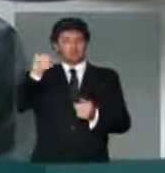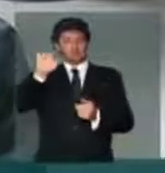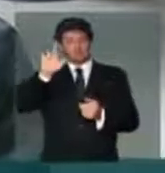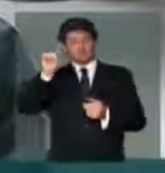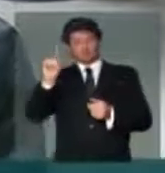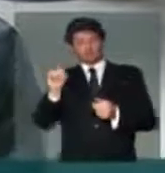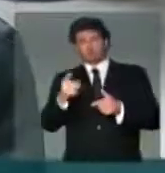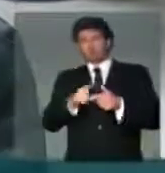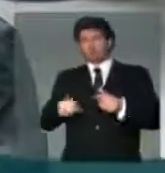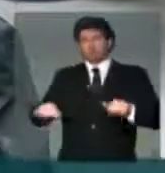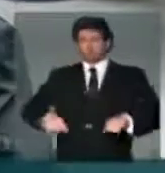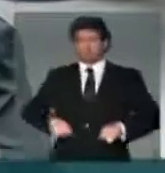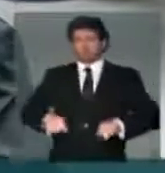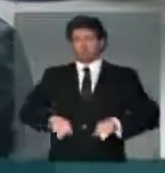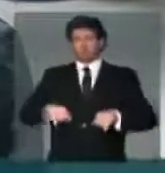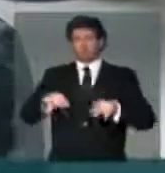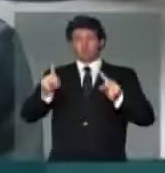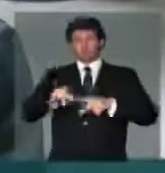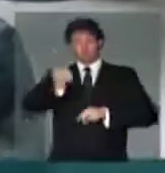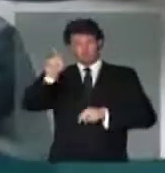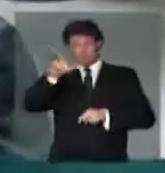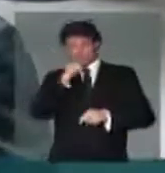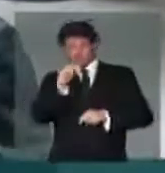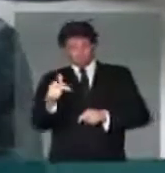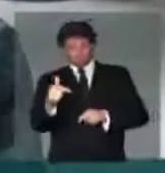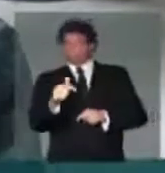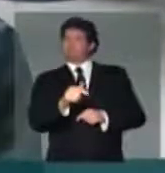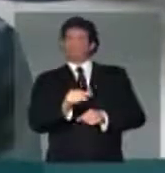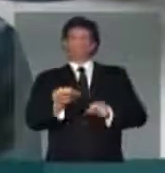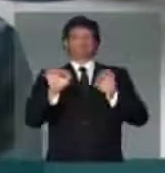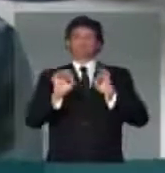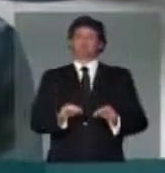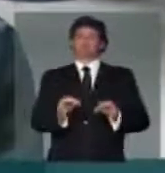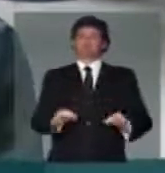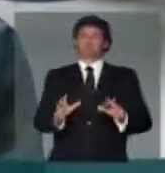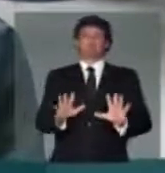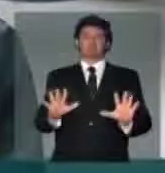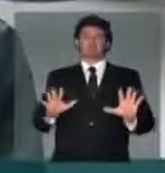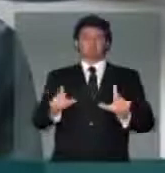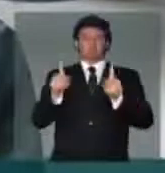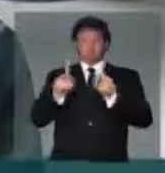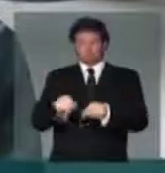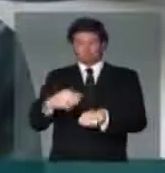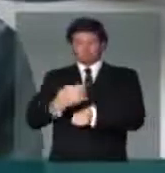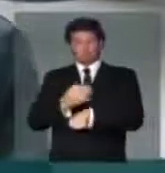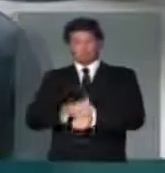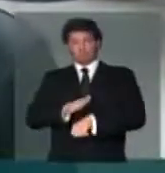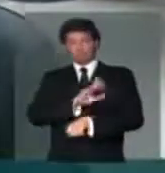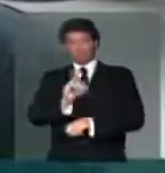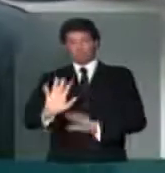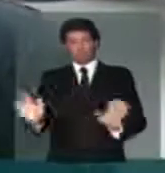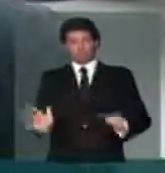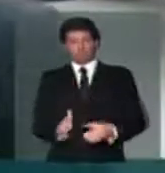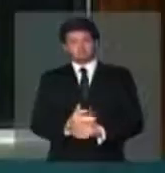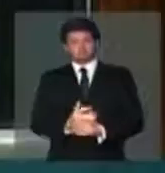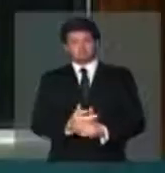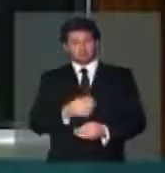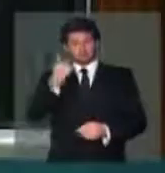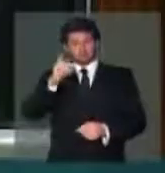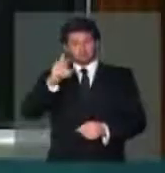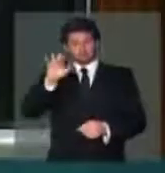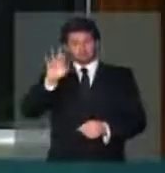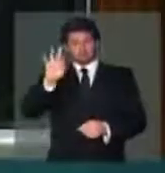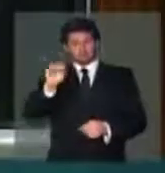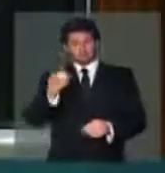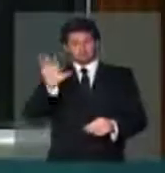do sofrimento daquele povo, que se não tiver água, com certeza, esse povo não vai resistir. Deputado Luiz Couto,